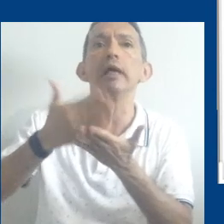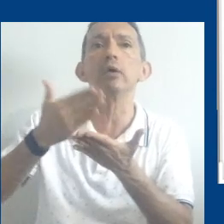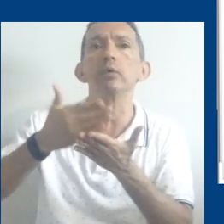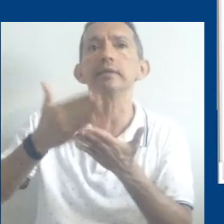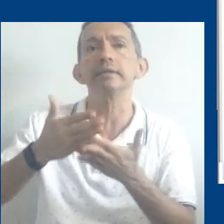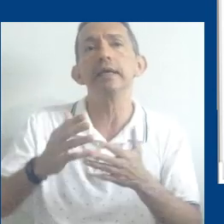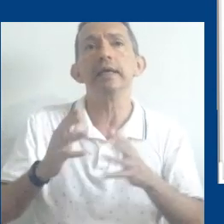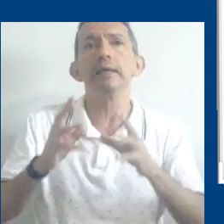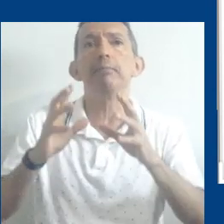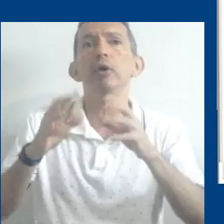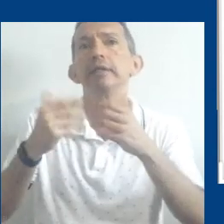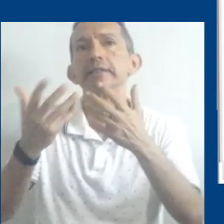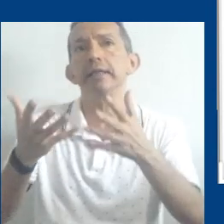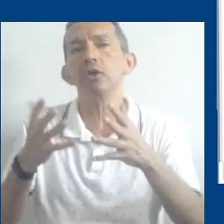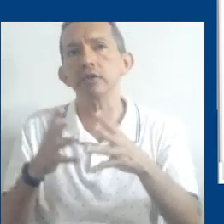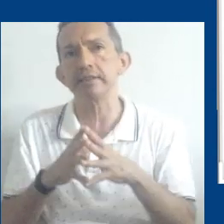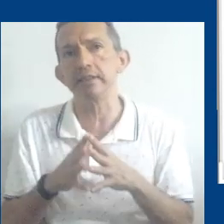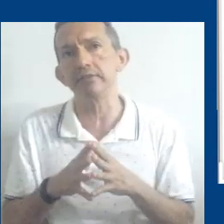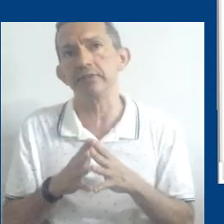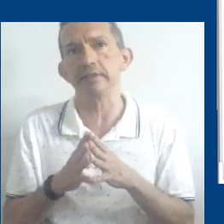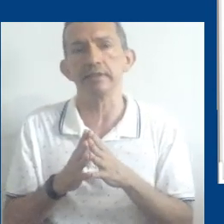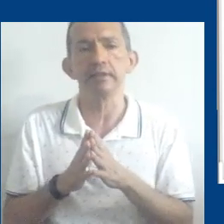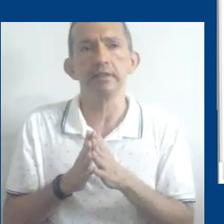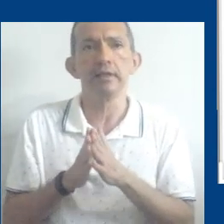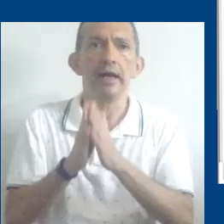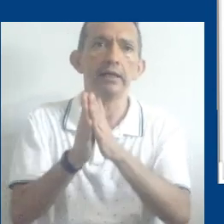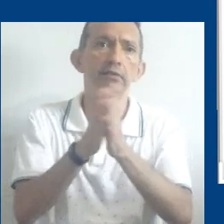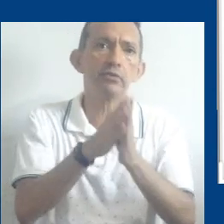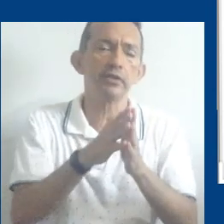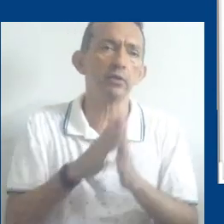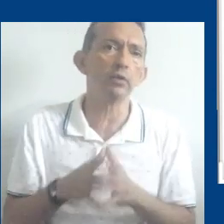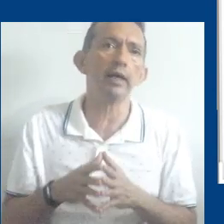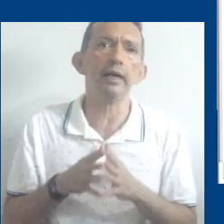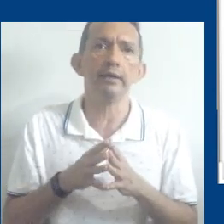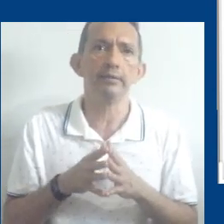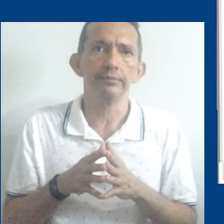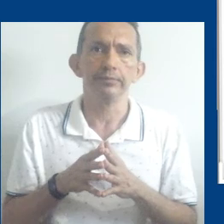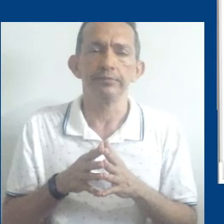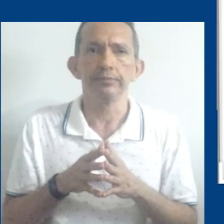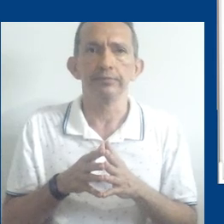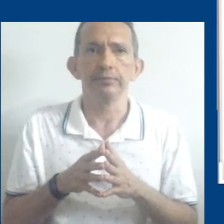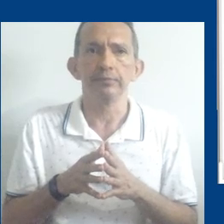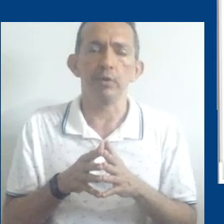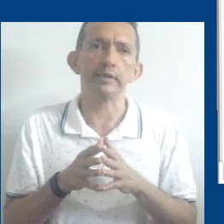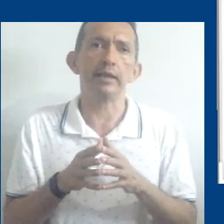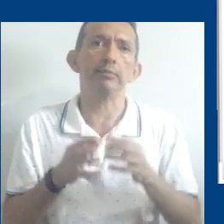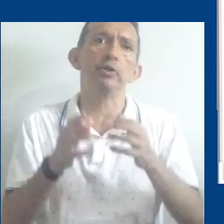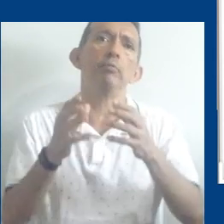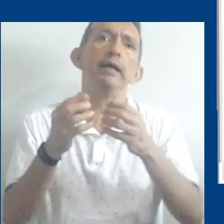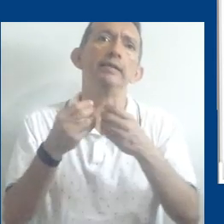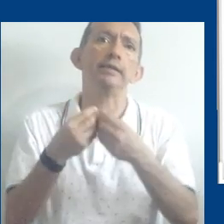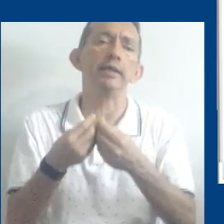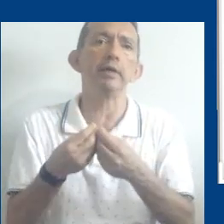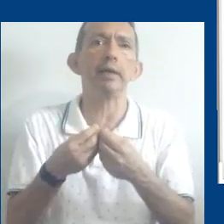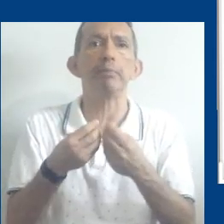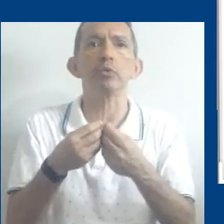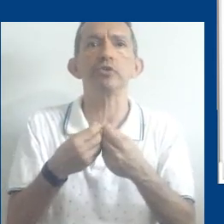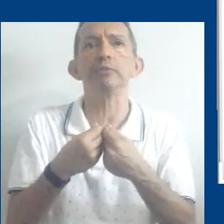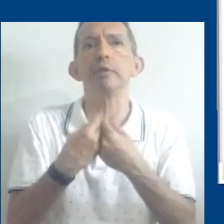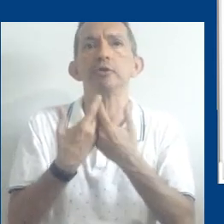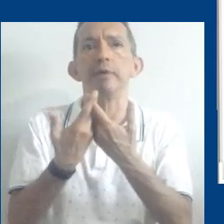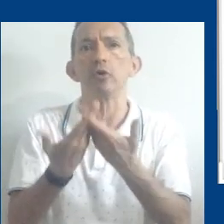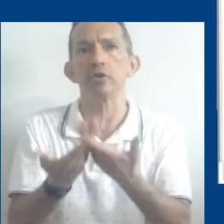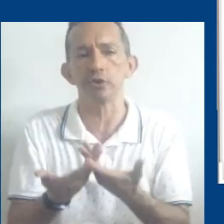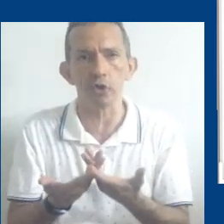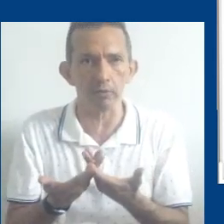algumas moléculas que podem ser nocivas a nível celular. Por exemplo, tem uma enzima que é